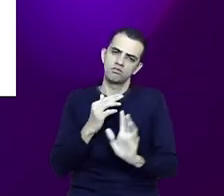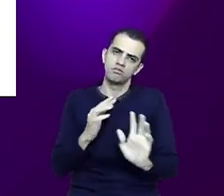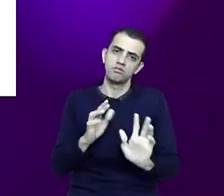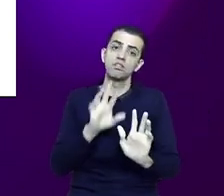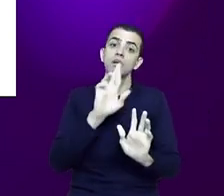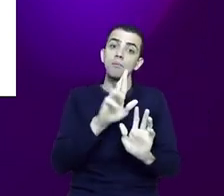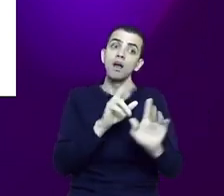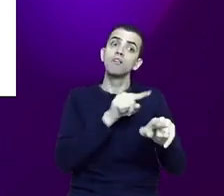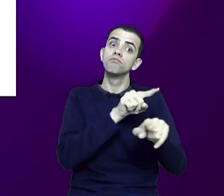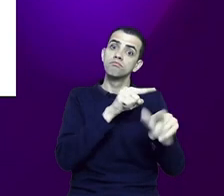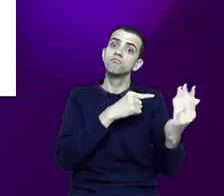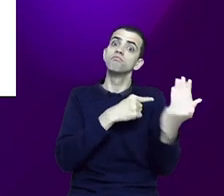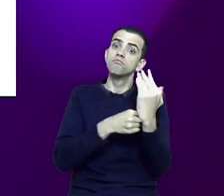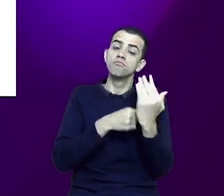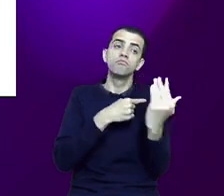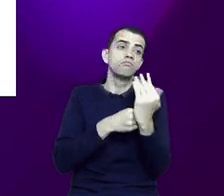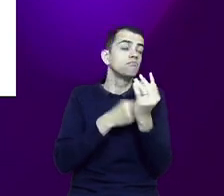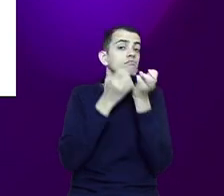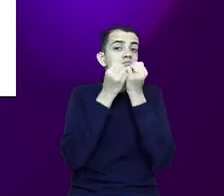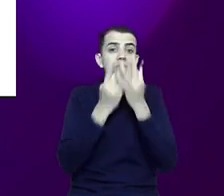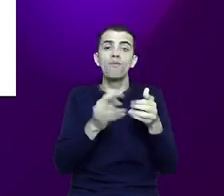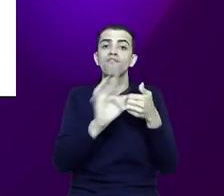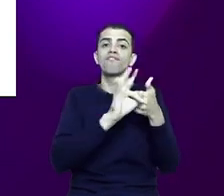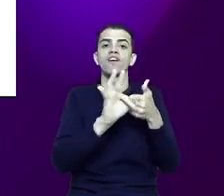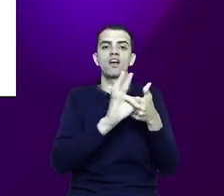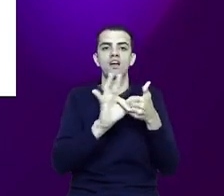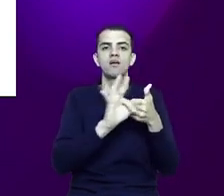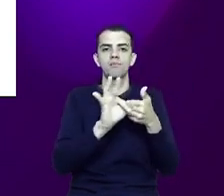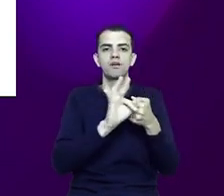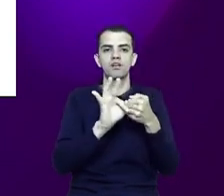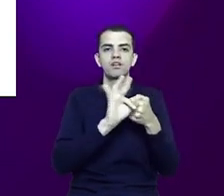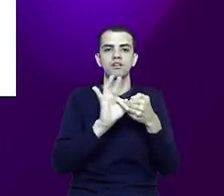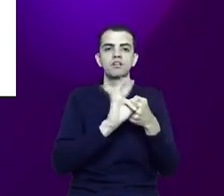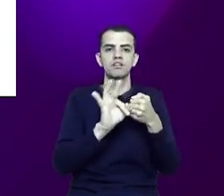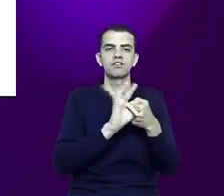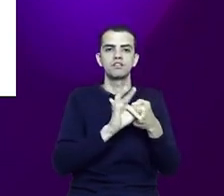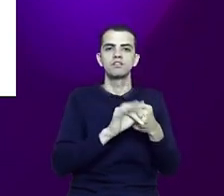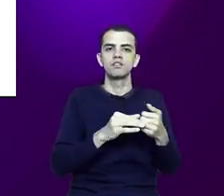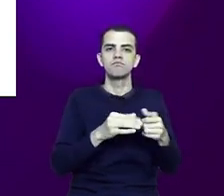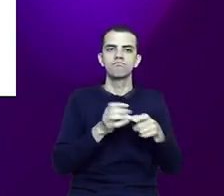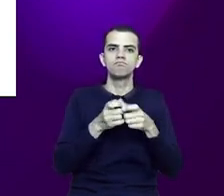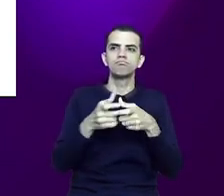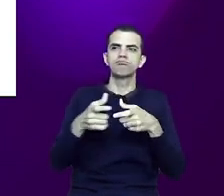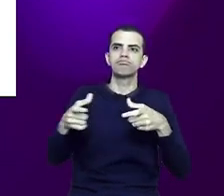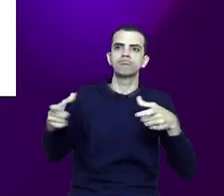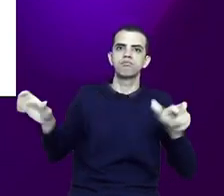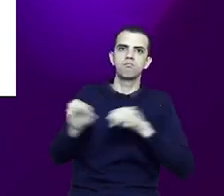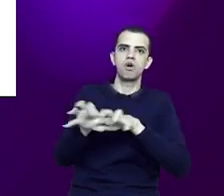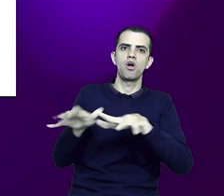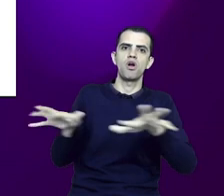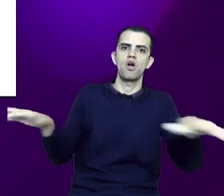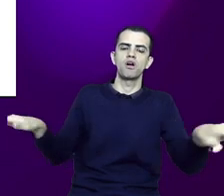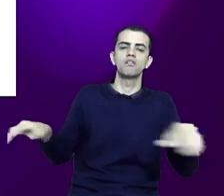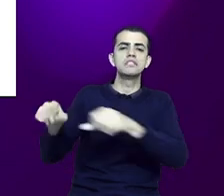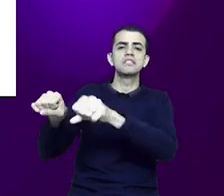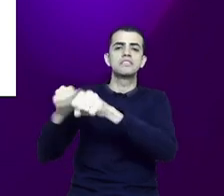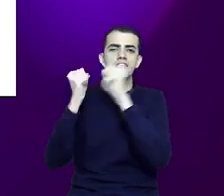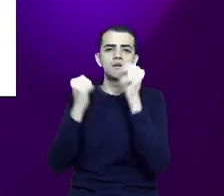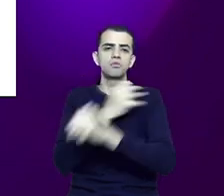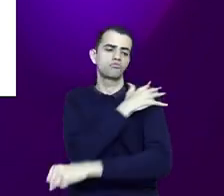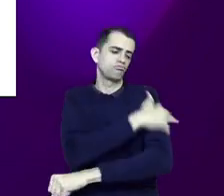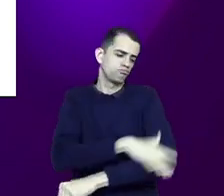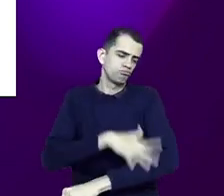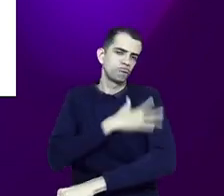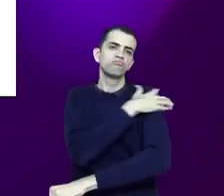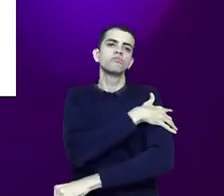dúvida alguma, ele está sendo utilizado como uma ferramenta cada vez mais popular para a interpretação de fraturas, seja da região proximal do